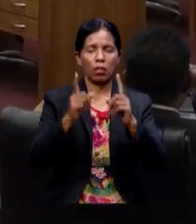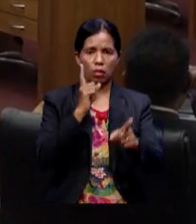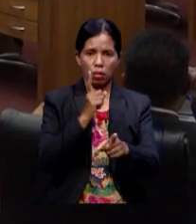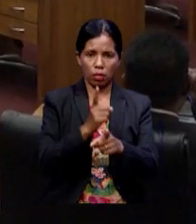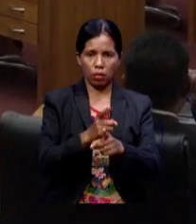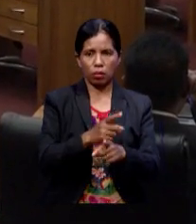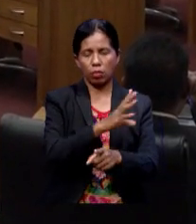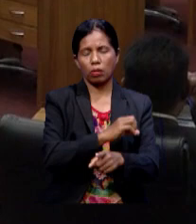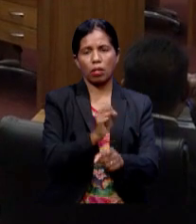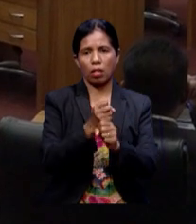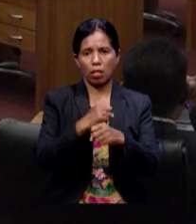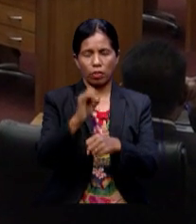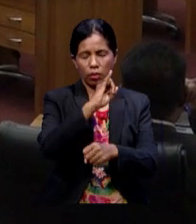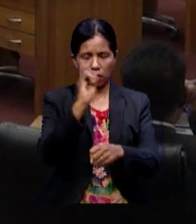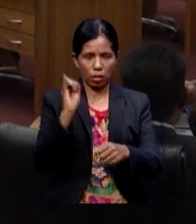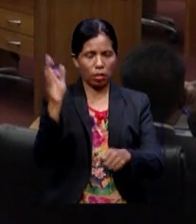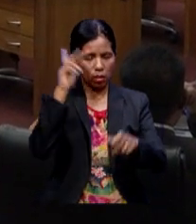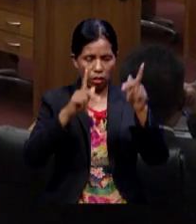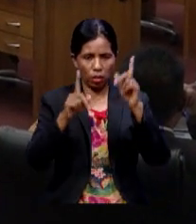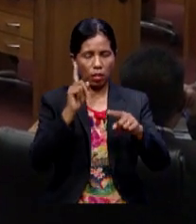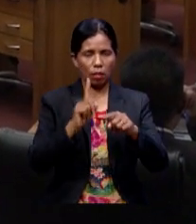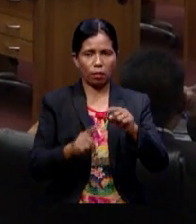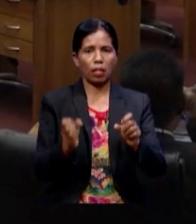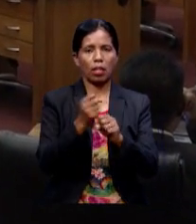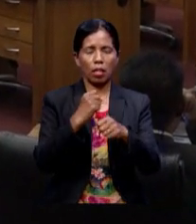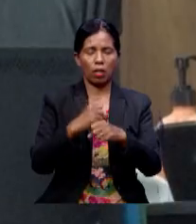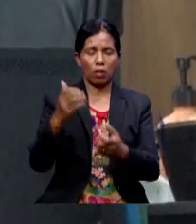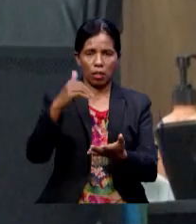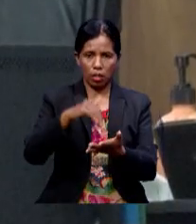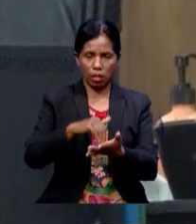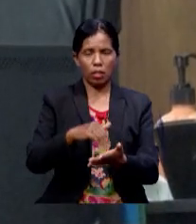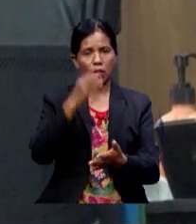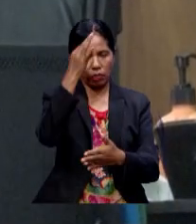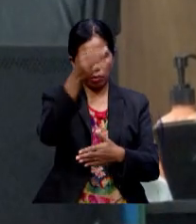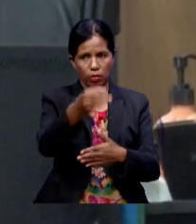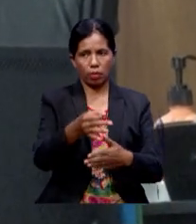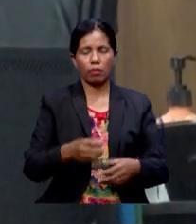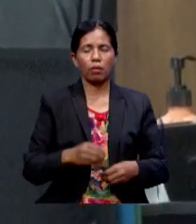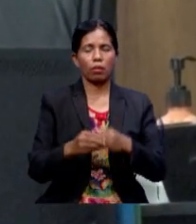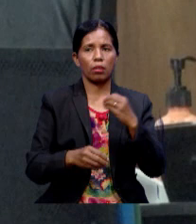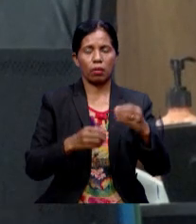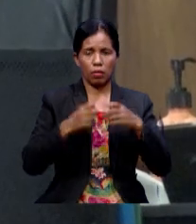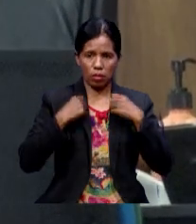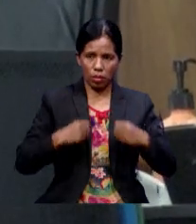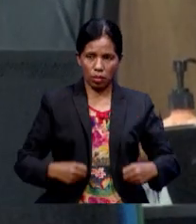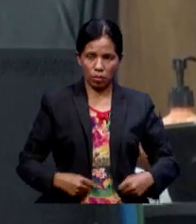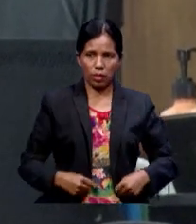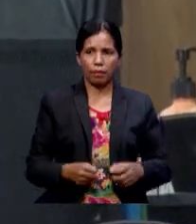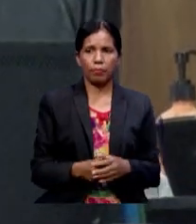no investiga sa un klean nune kaju refere la bele akontese tan di futuro. I kona ba kestoen sa un en indian o